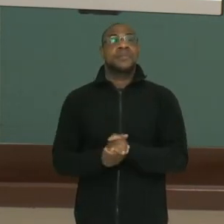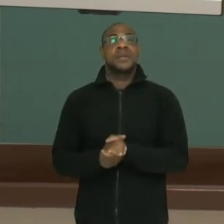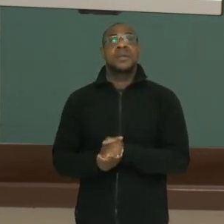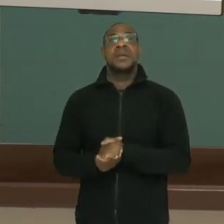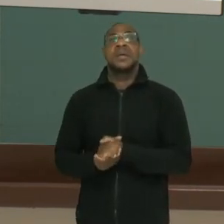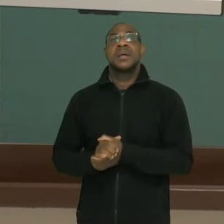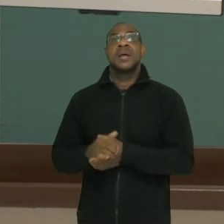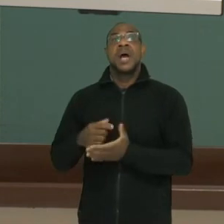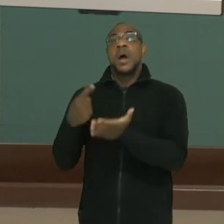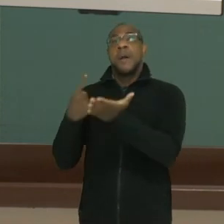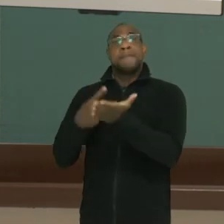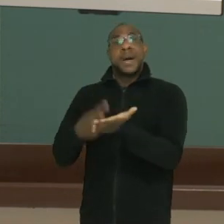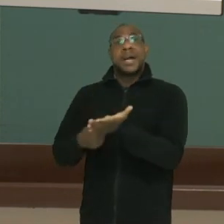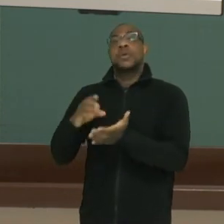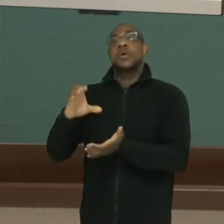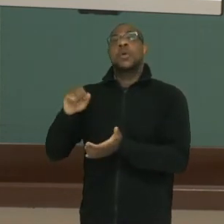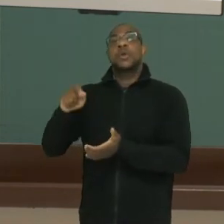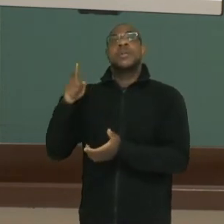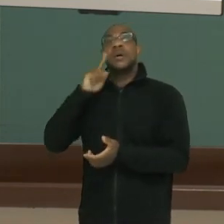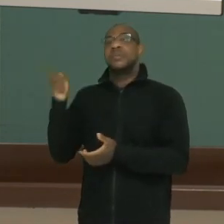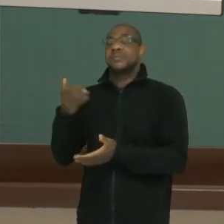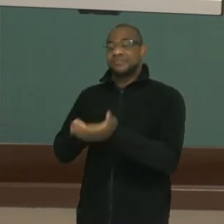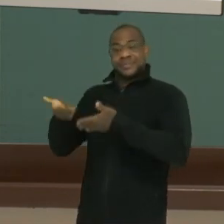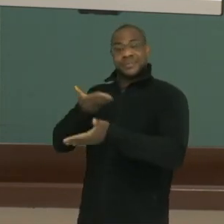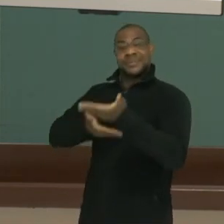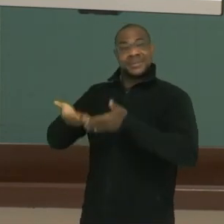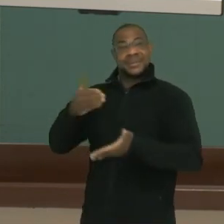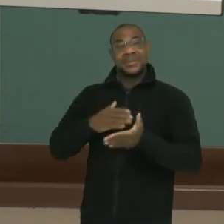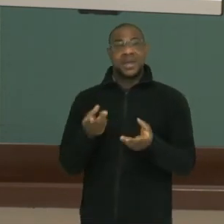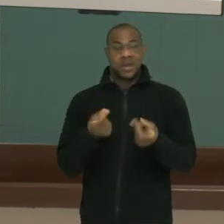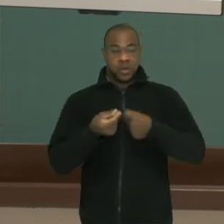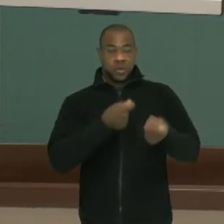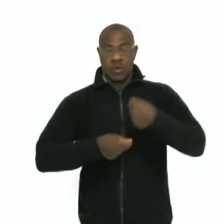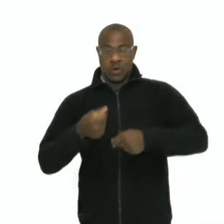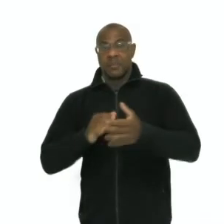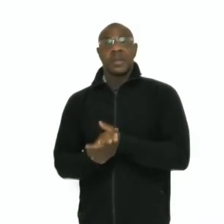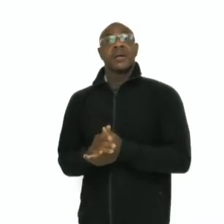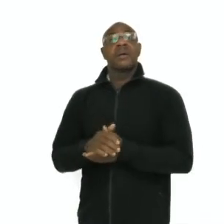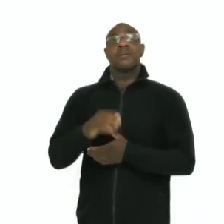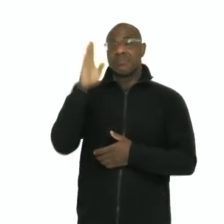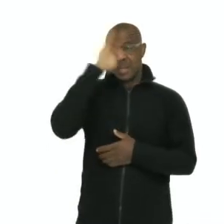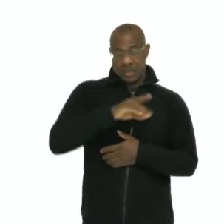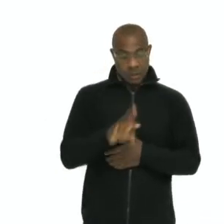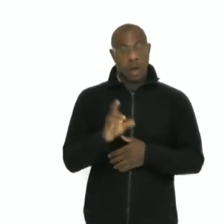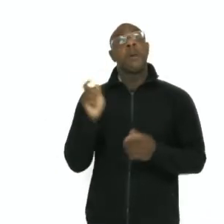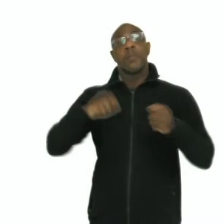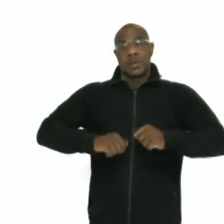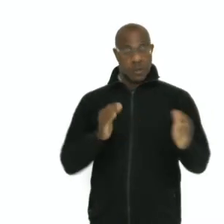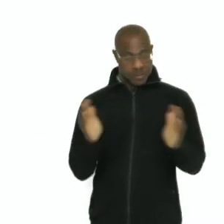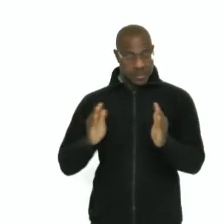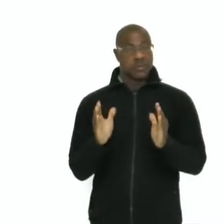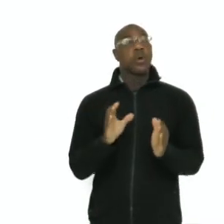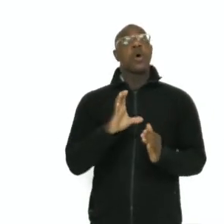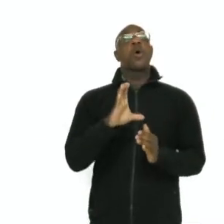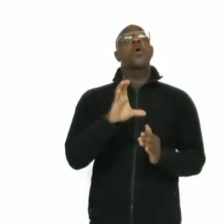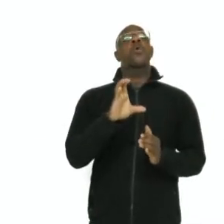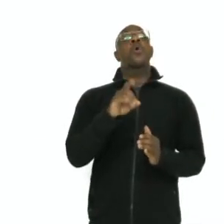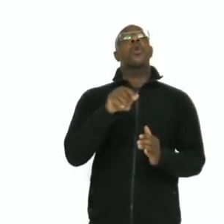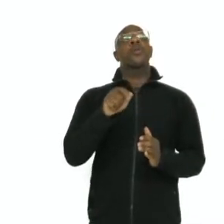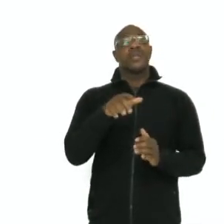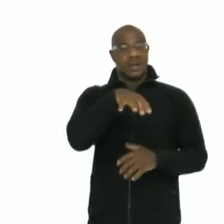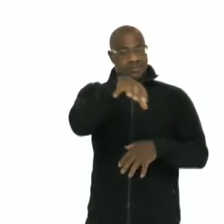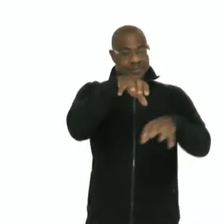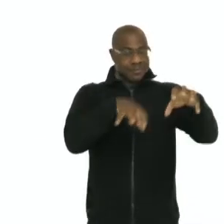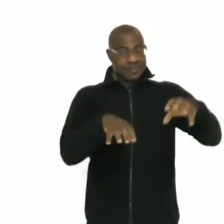ó, as relações econômicas eram definidas pelo Pacto Colonial, né? Ou seja, nesse período colonial, o Brasil, em